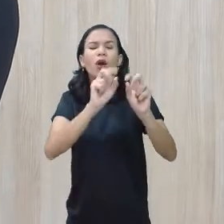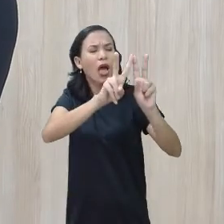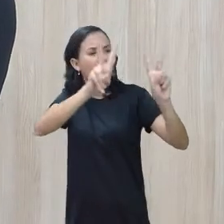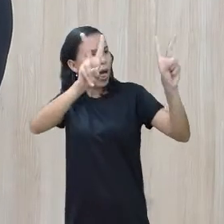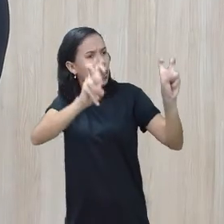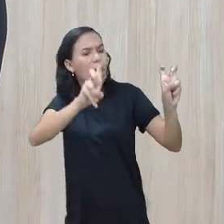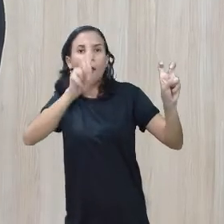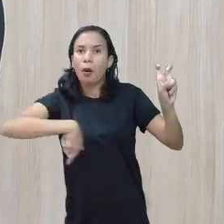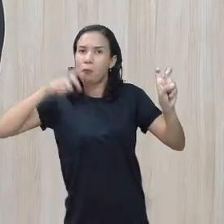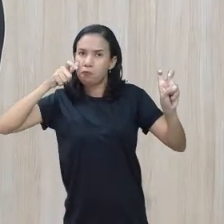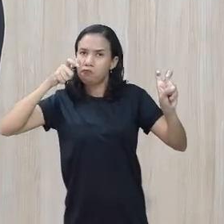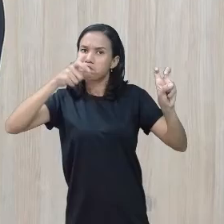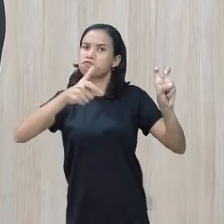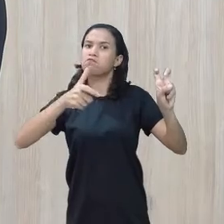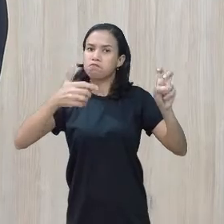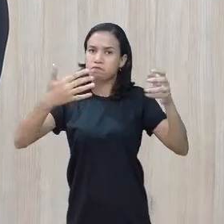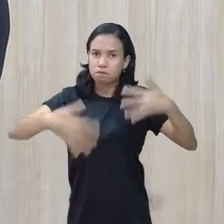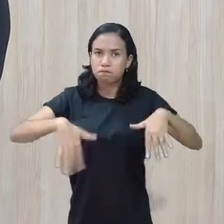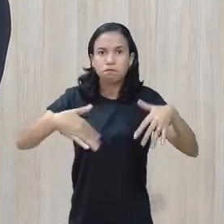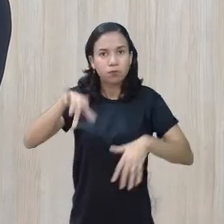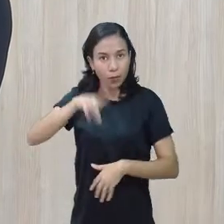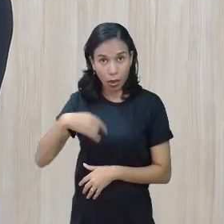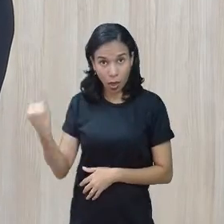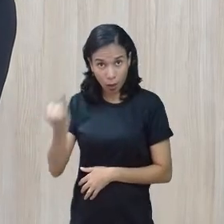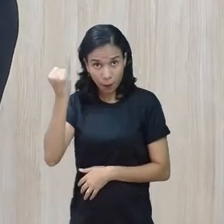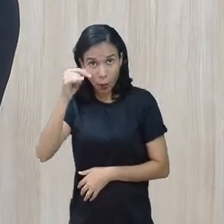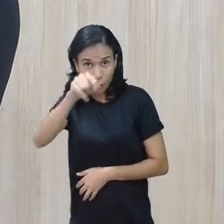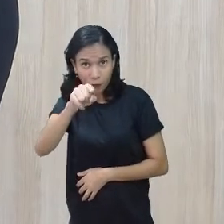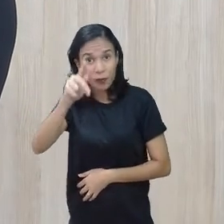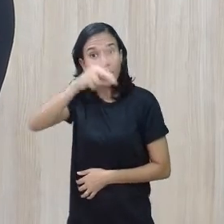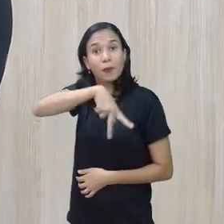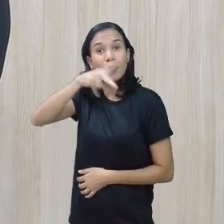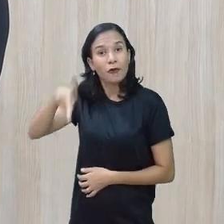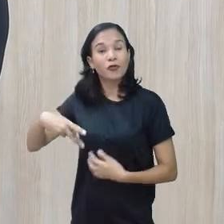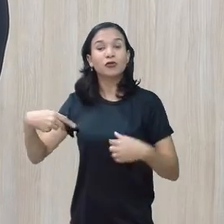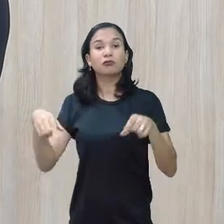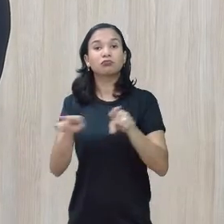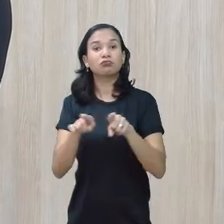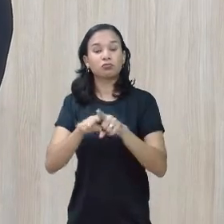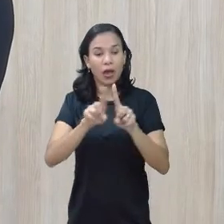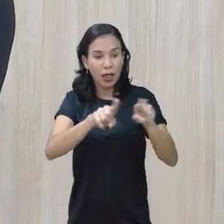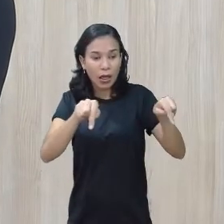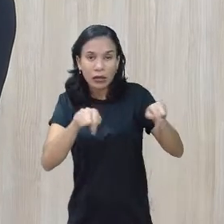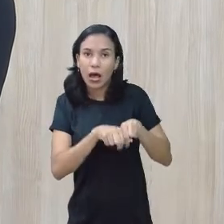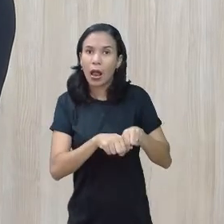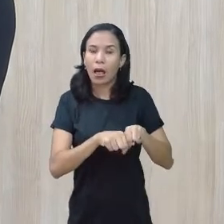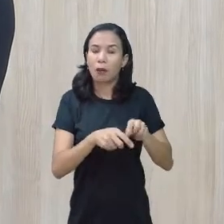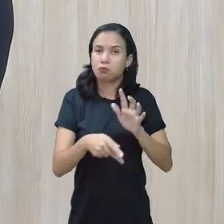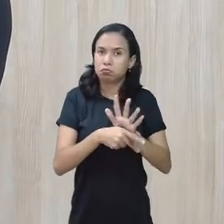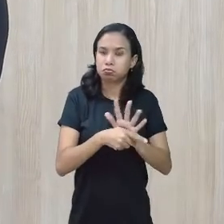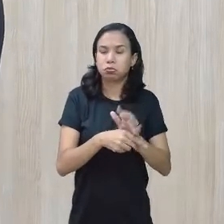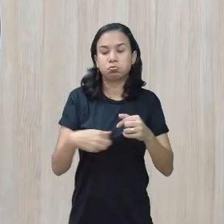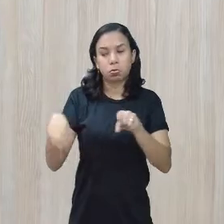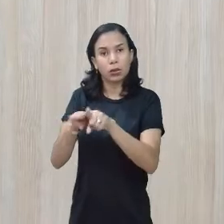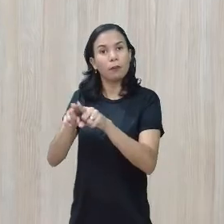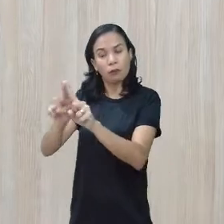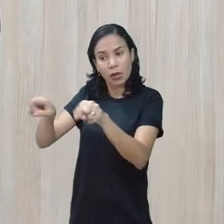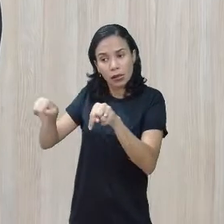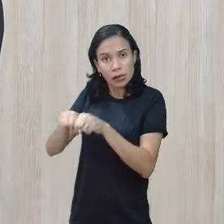temática muito interessante, importante para você, professor da sala regular, da sala do